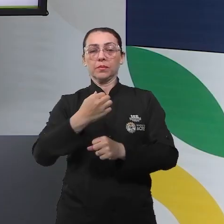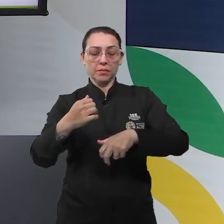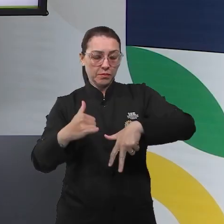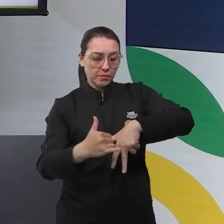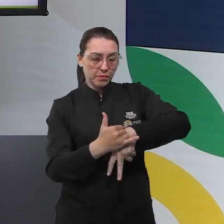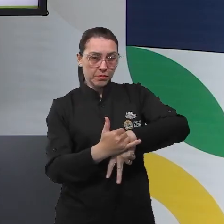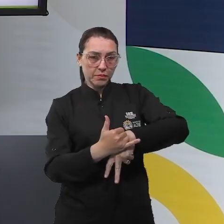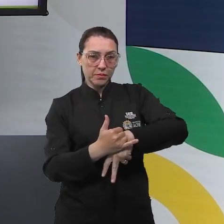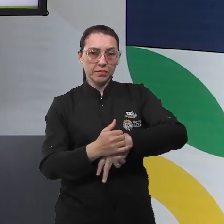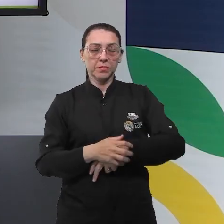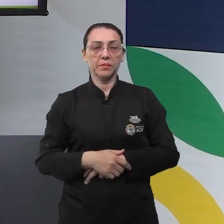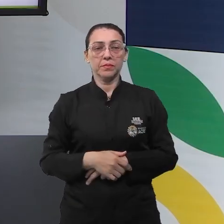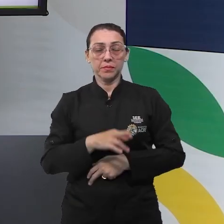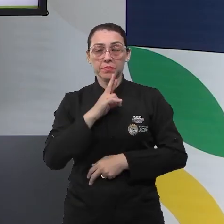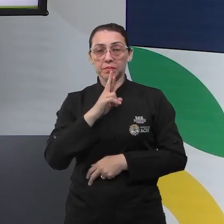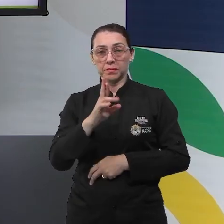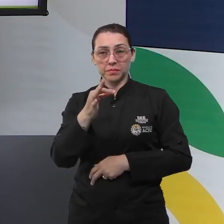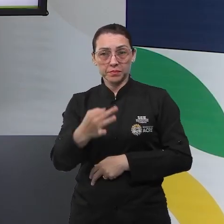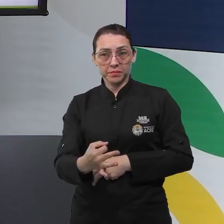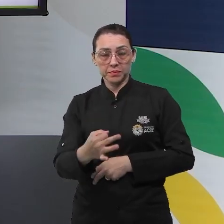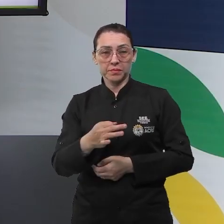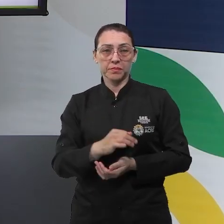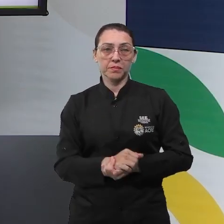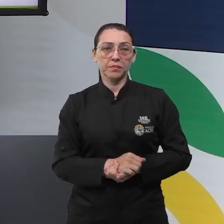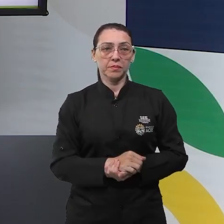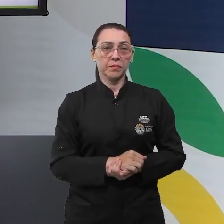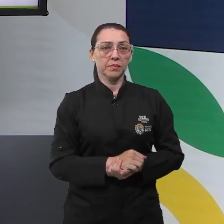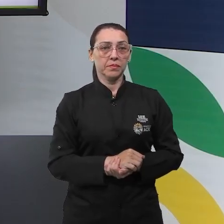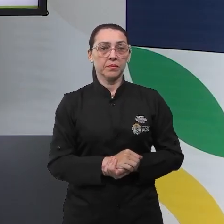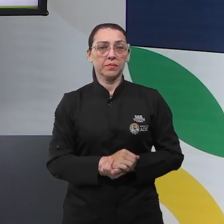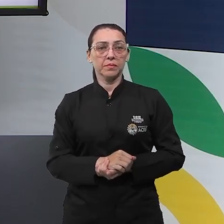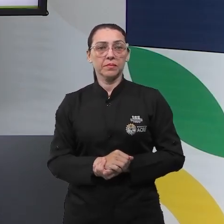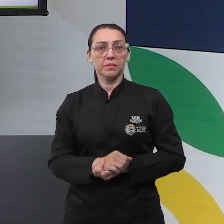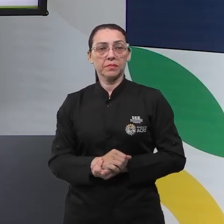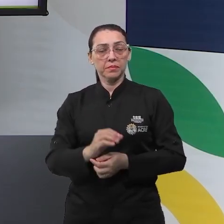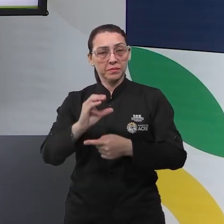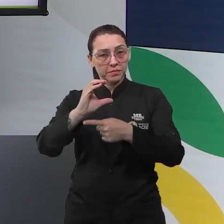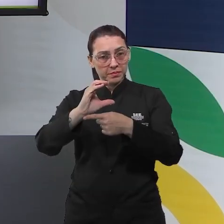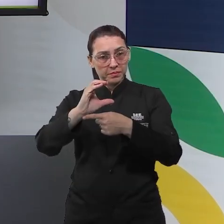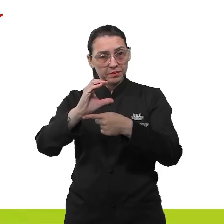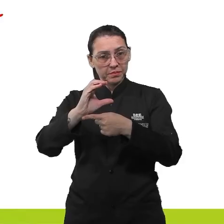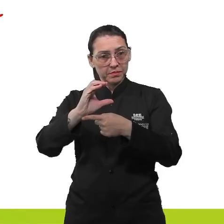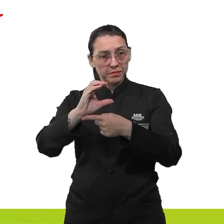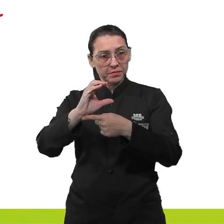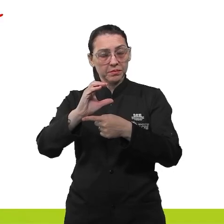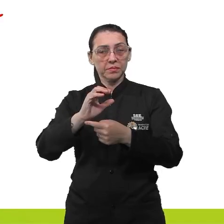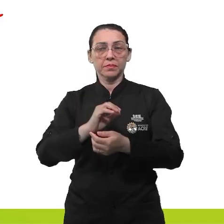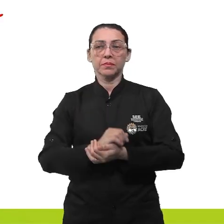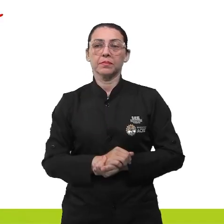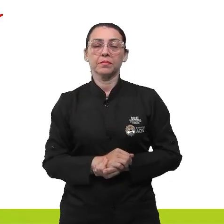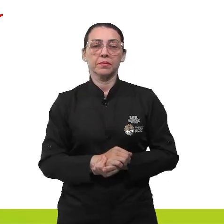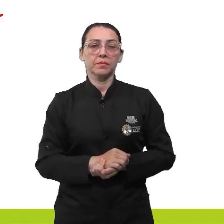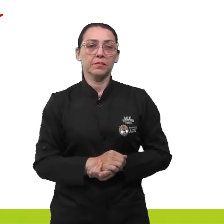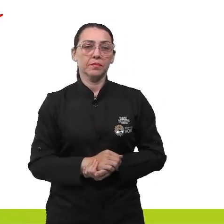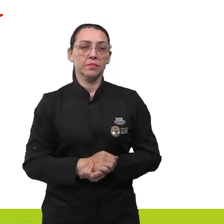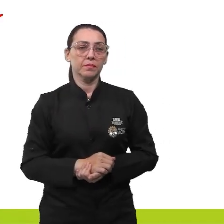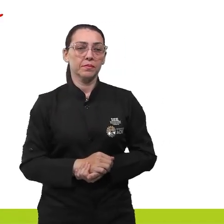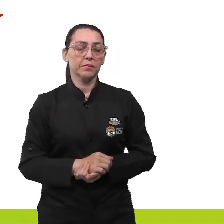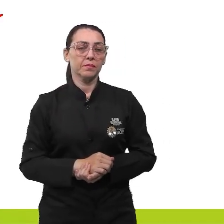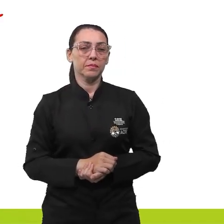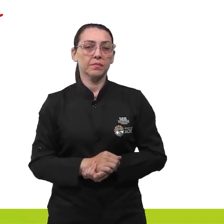bom? Então, nossa resposta correta aí é a letra C. Convocar a sociedade para atuar na prevenção